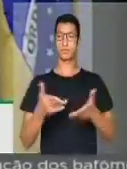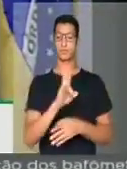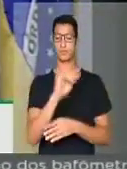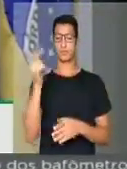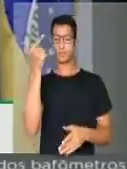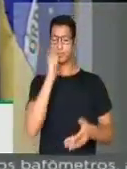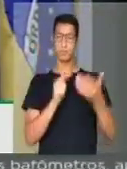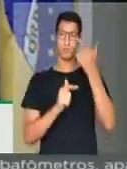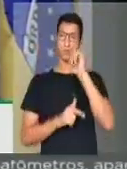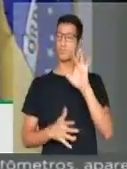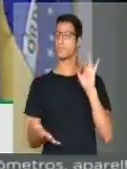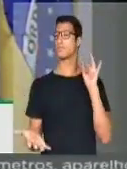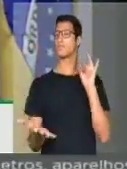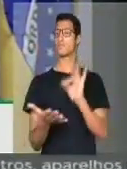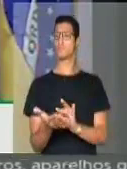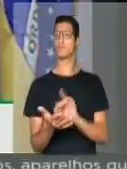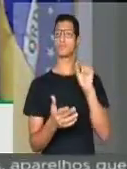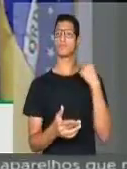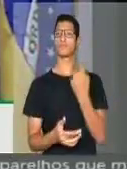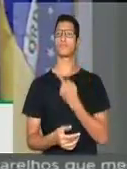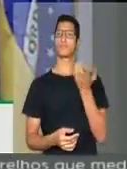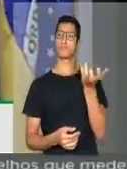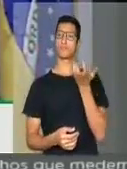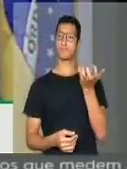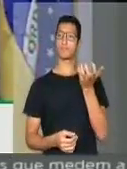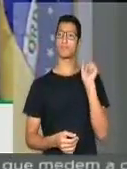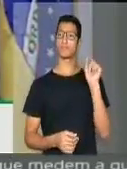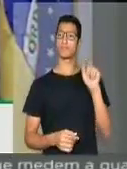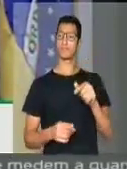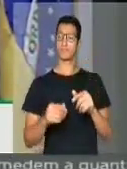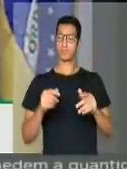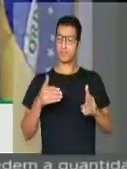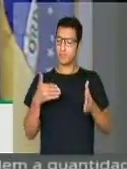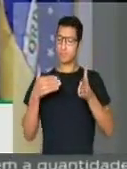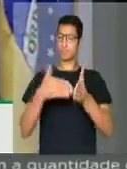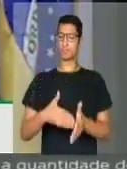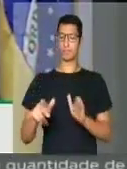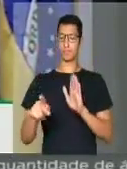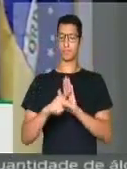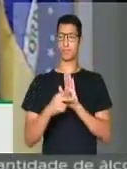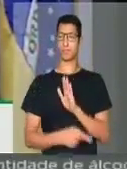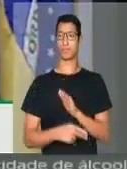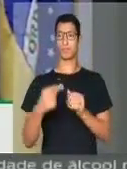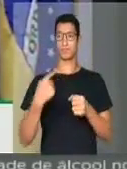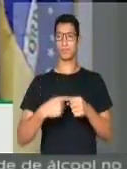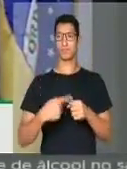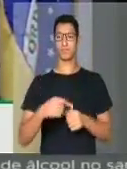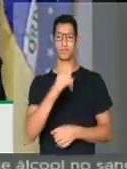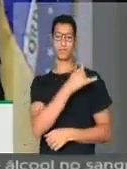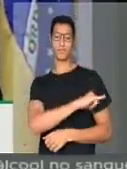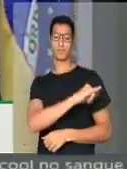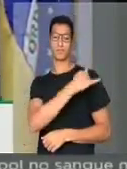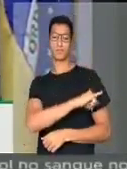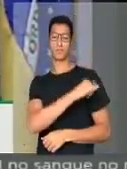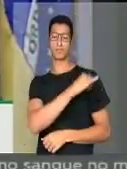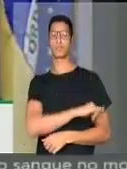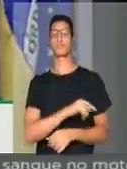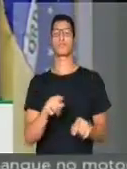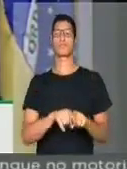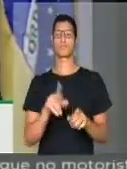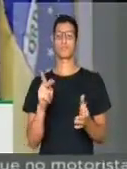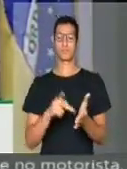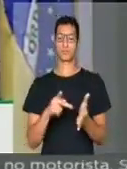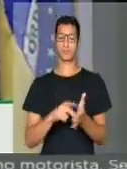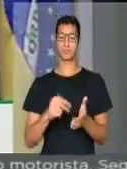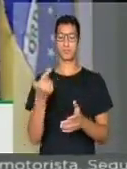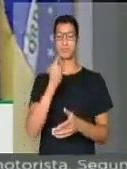vai alcançar exatamente o que nós queremos, que é o endurecimento na cidade do Rio de Janeiro e,